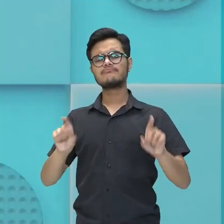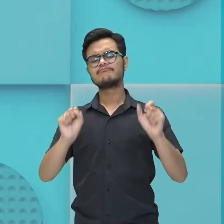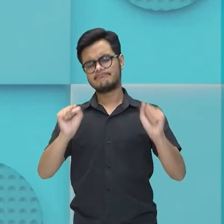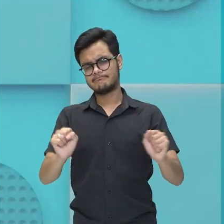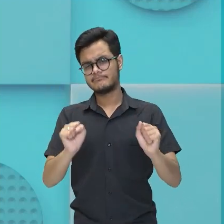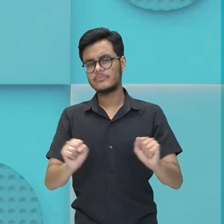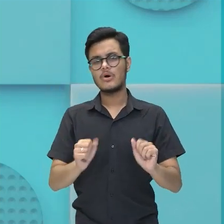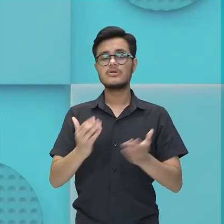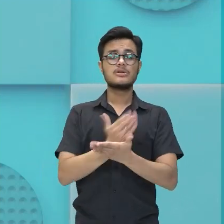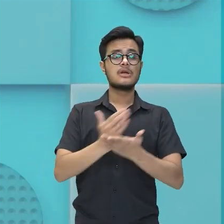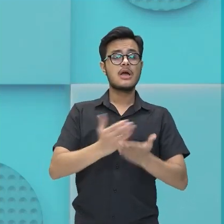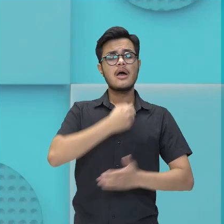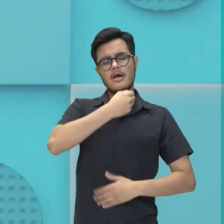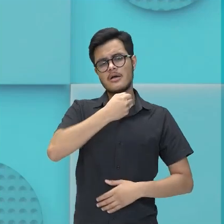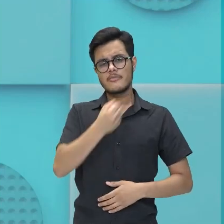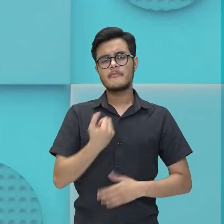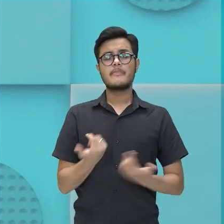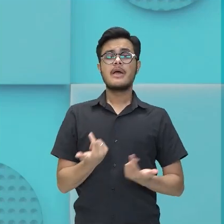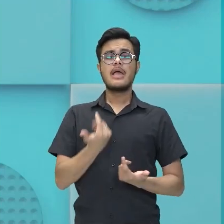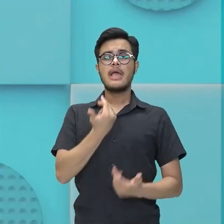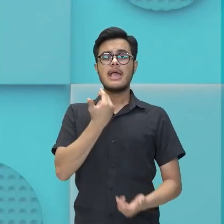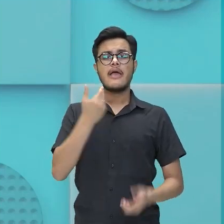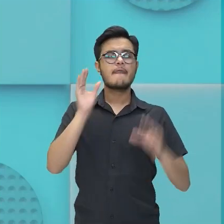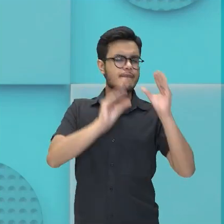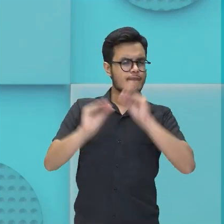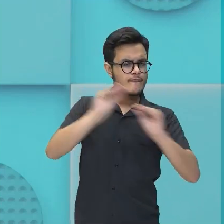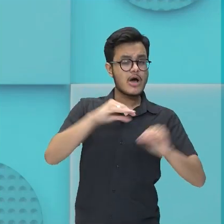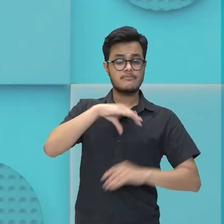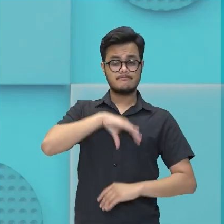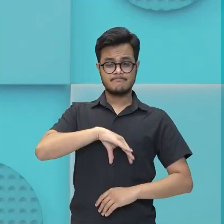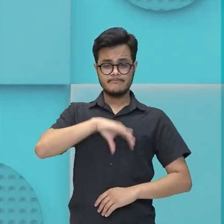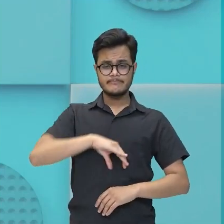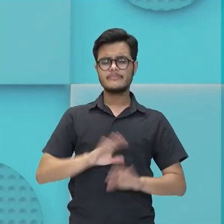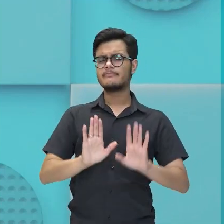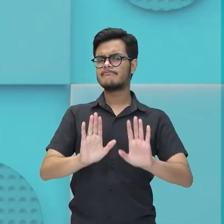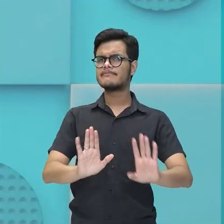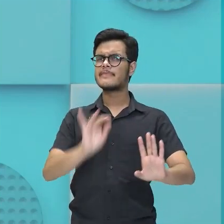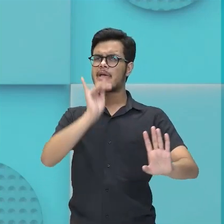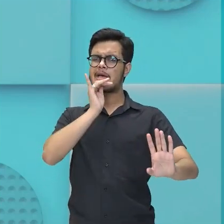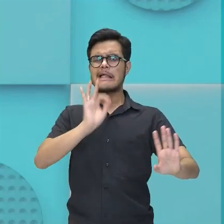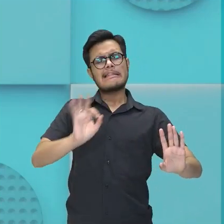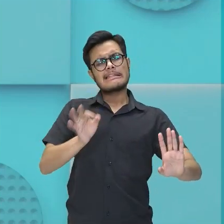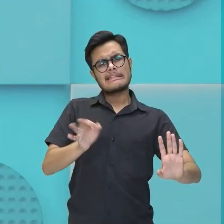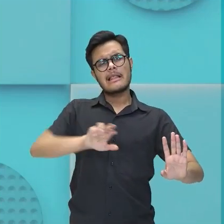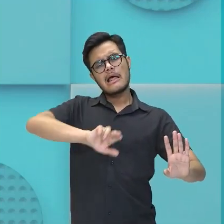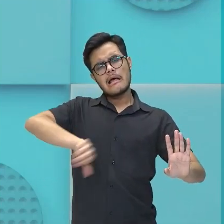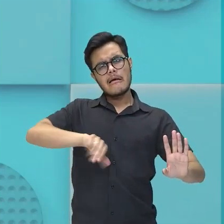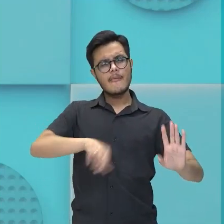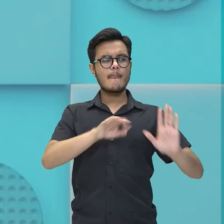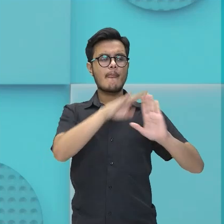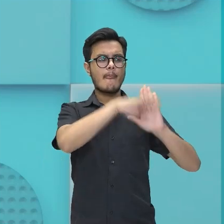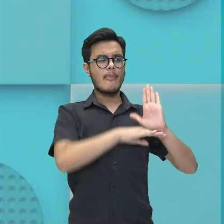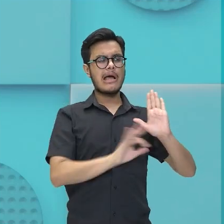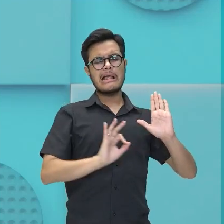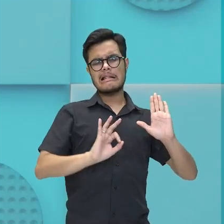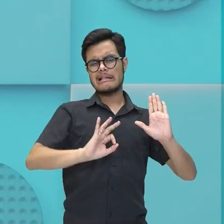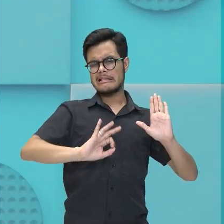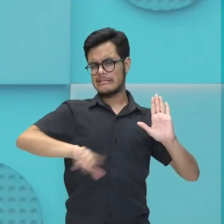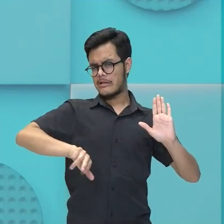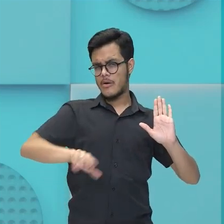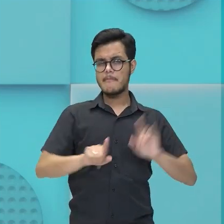nas reportagens o uso de uma linguagem um tanto mais coloquial, como forma de aproximação do veículo